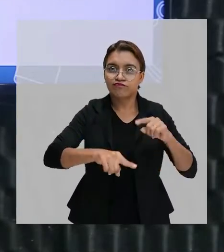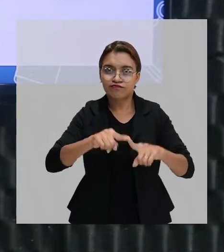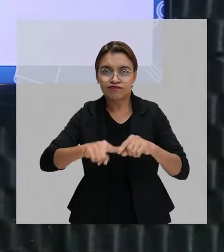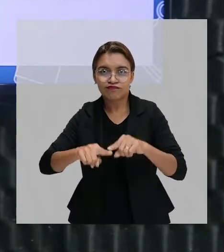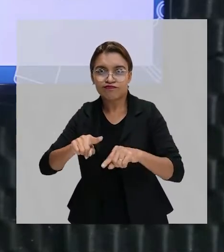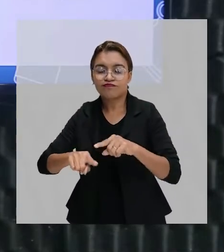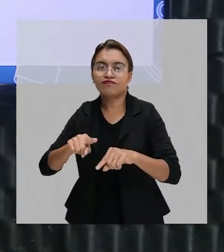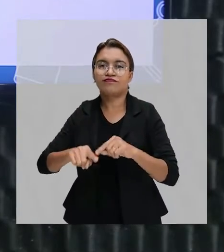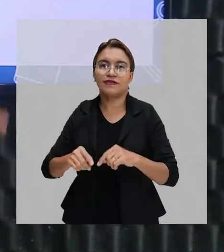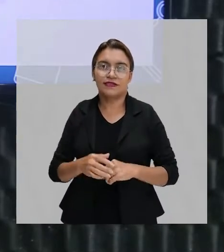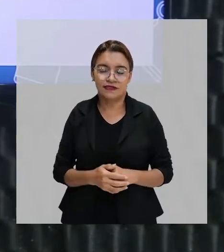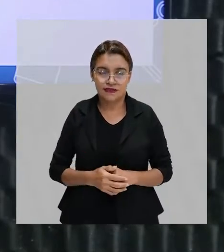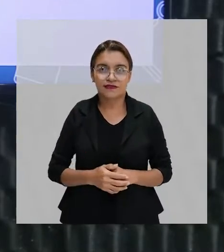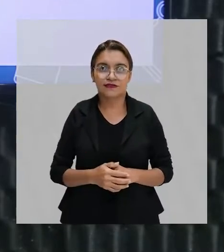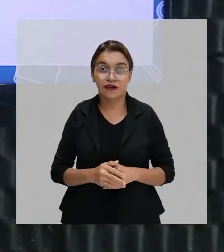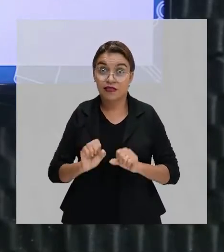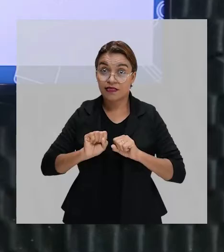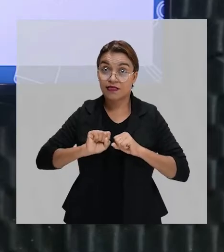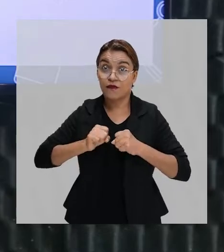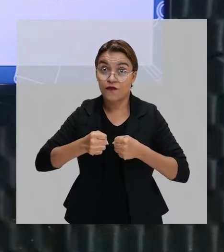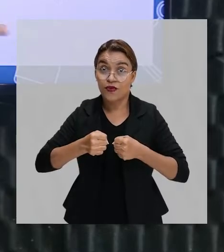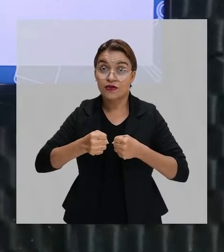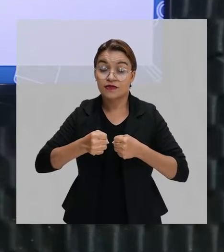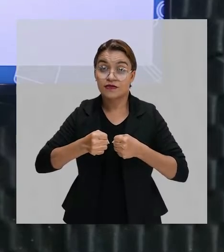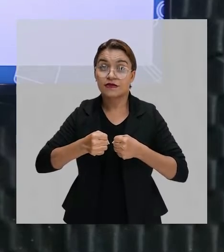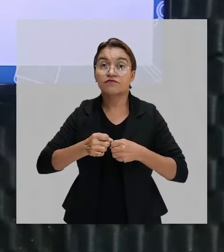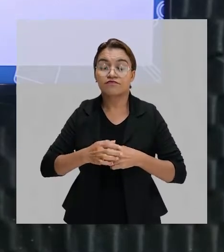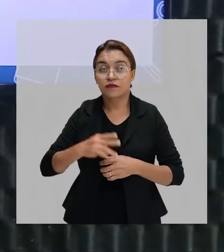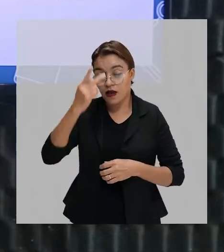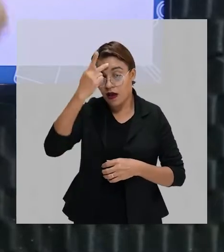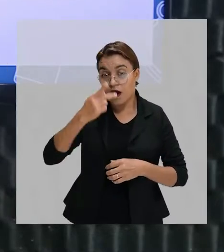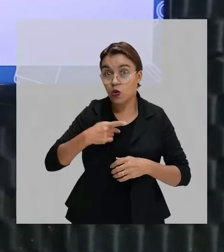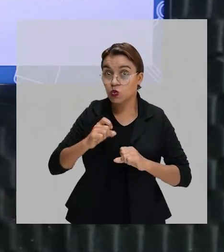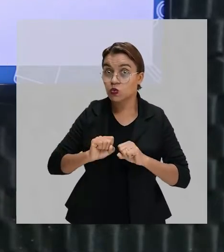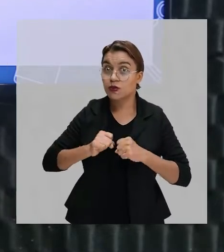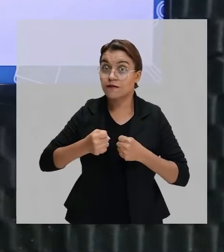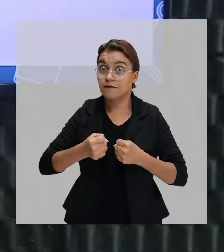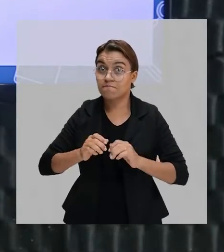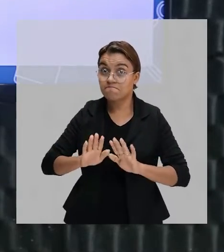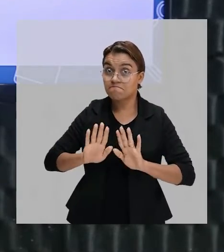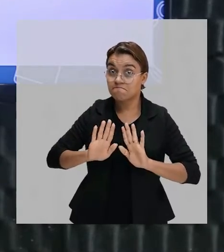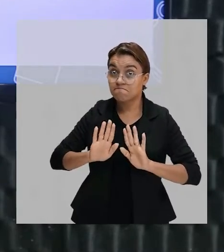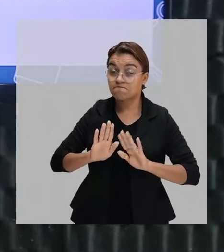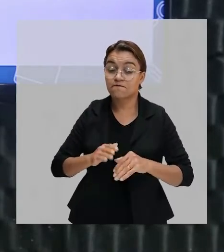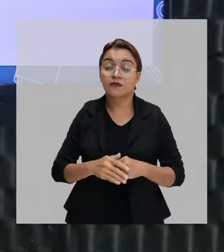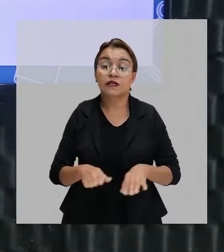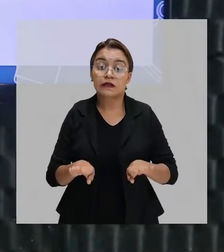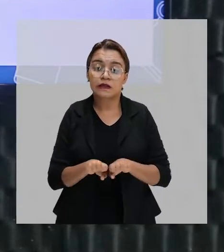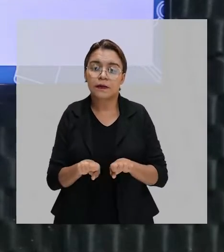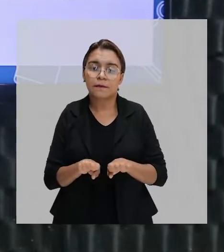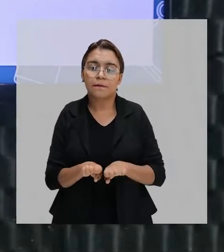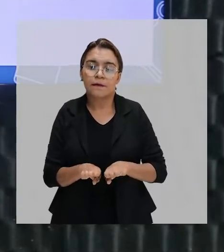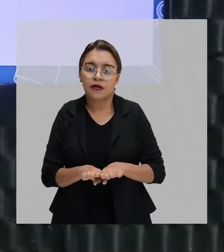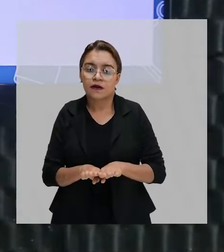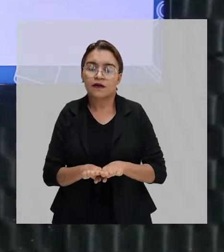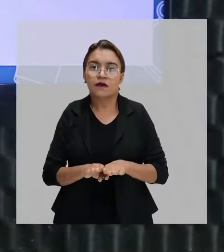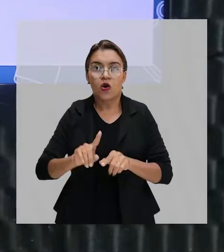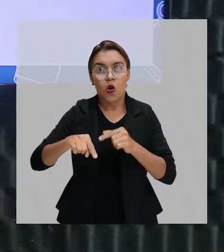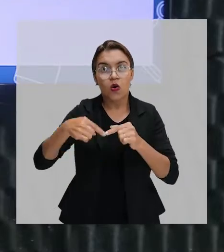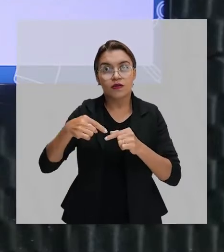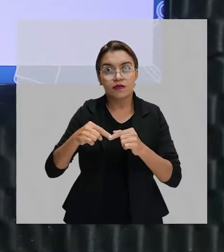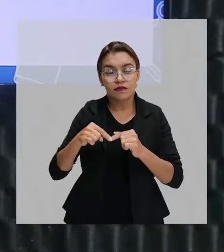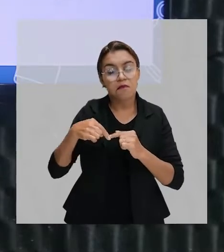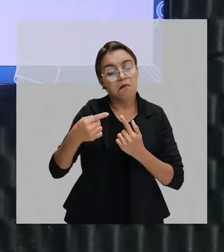recursos para sua defesa a sua autodefesa e hora também para combater